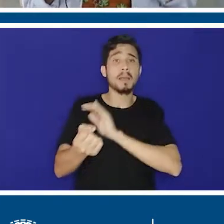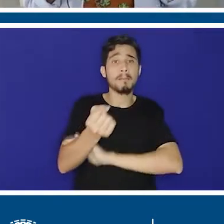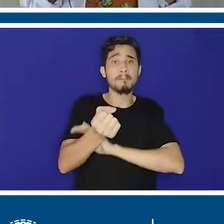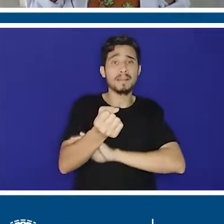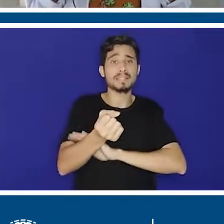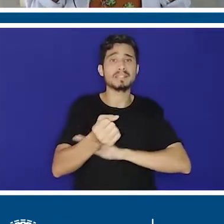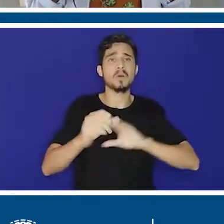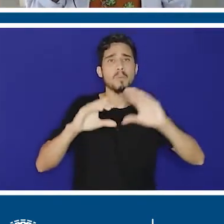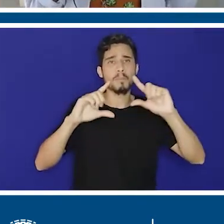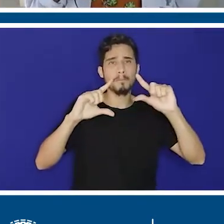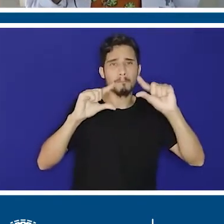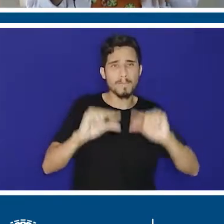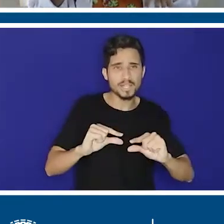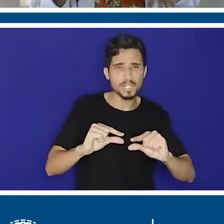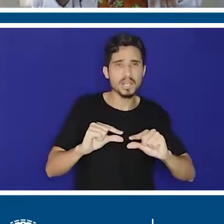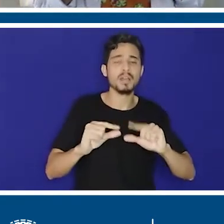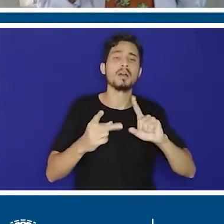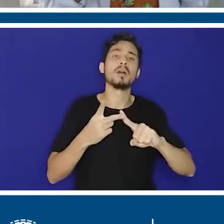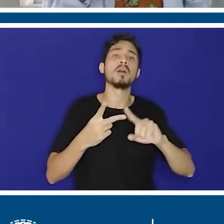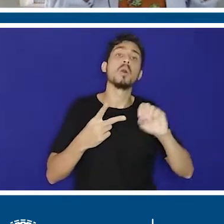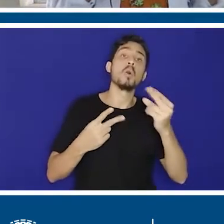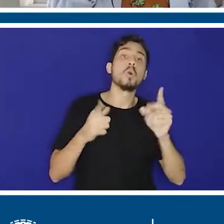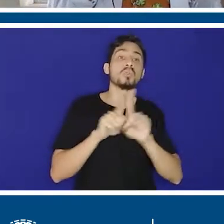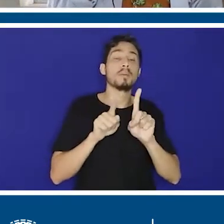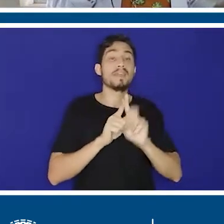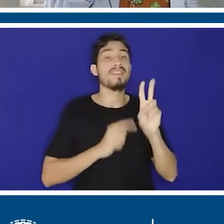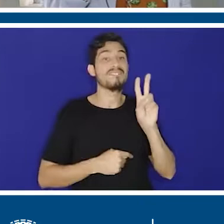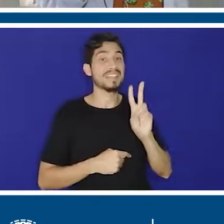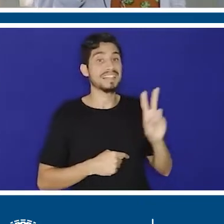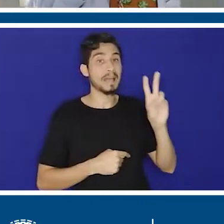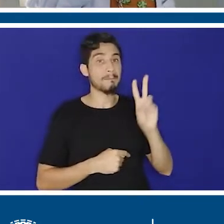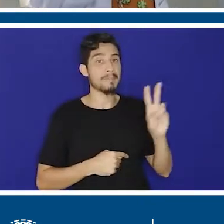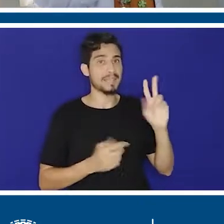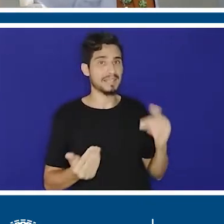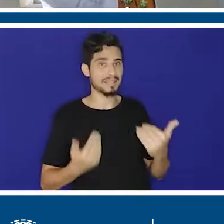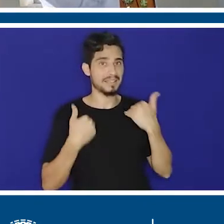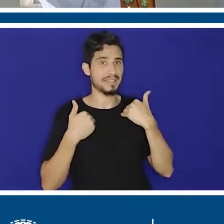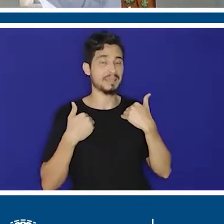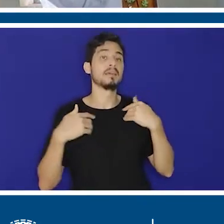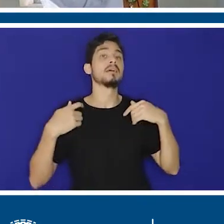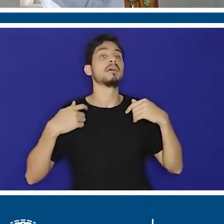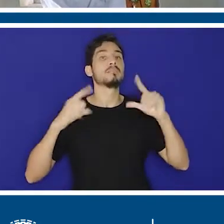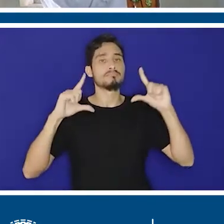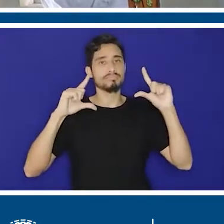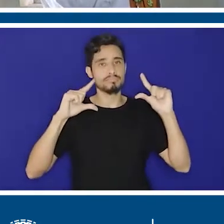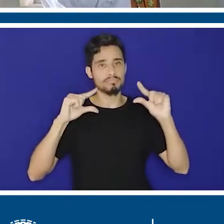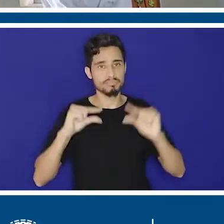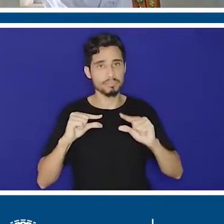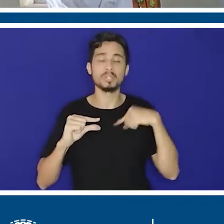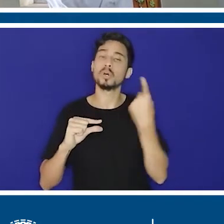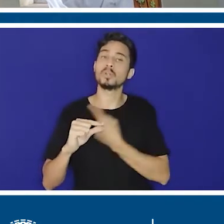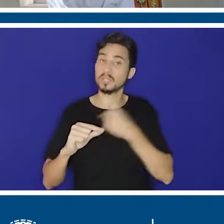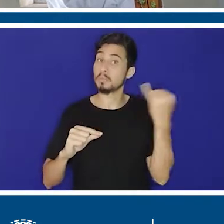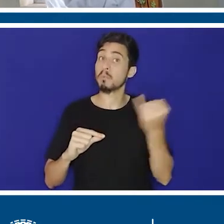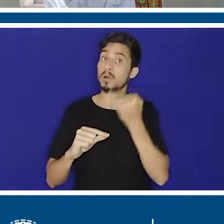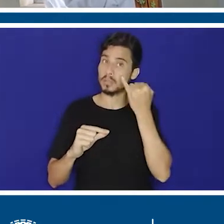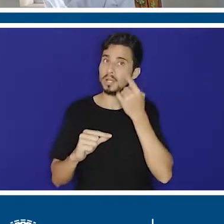exemplo, vitamina B12, cálcio. Então a gente tem que estar monitorando. Pode passar o